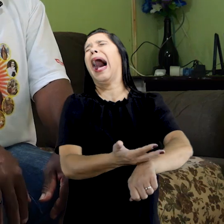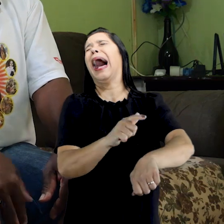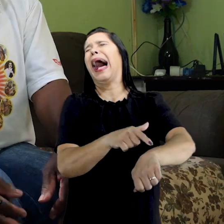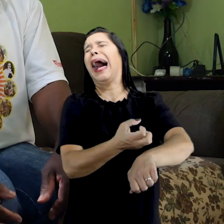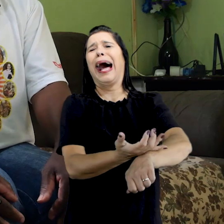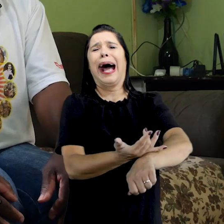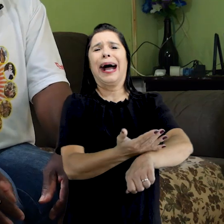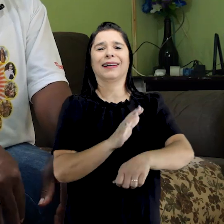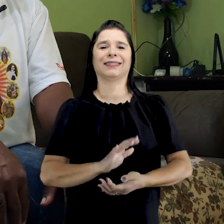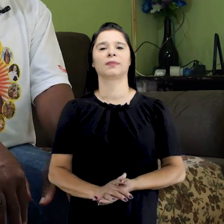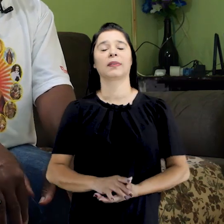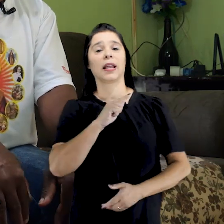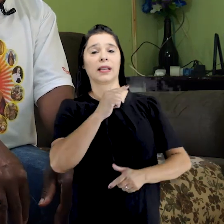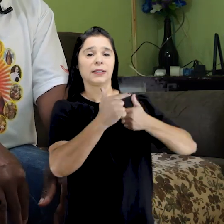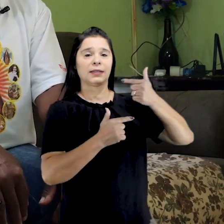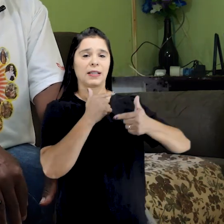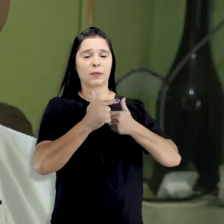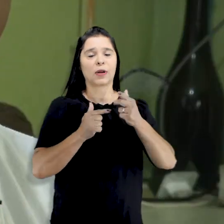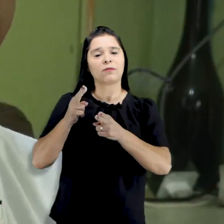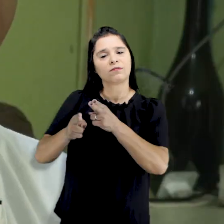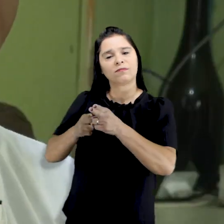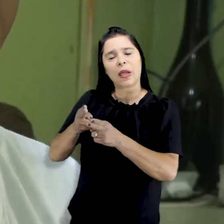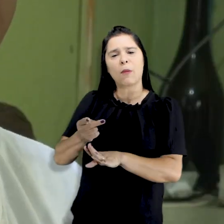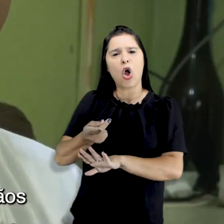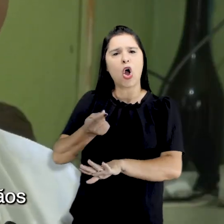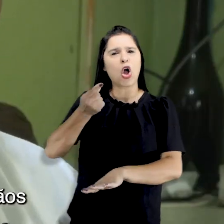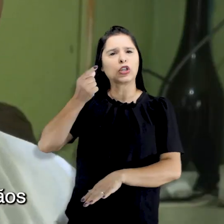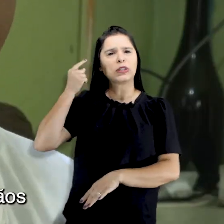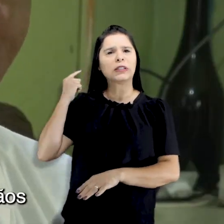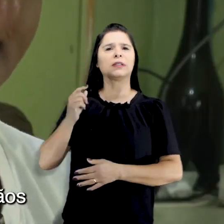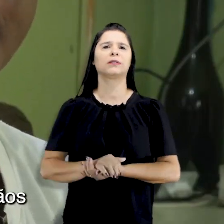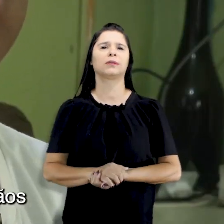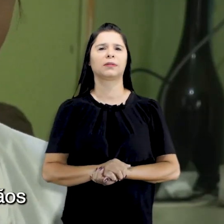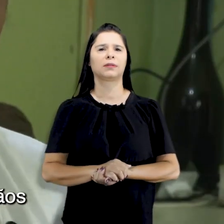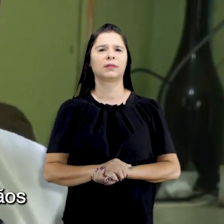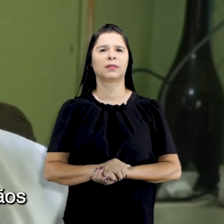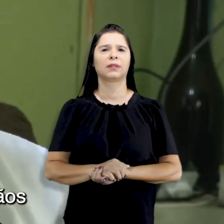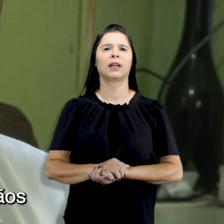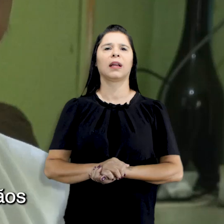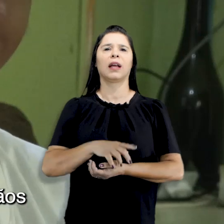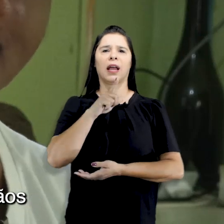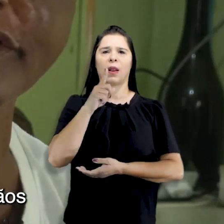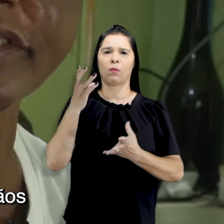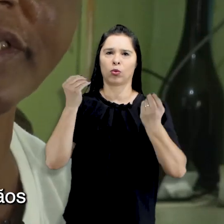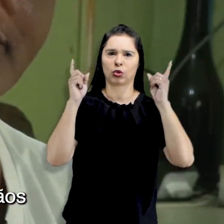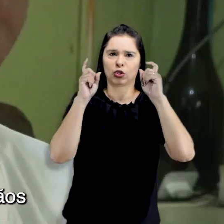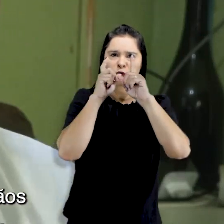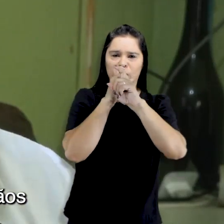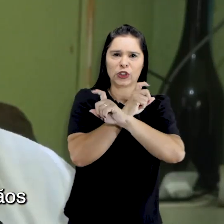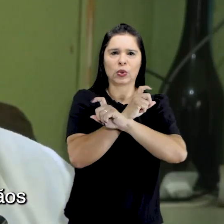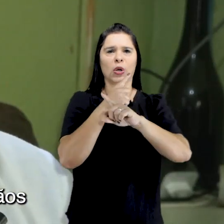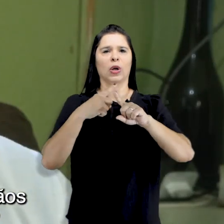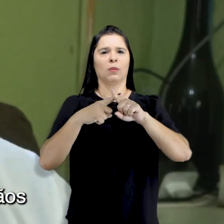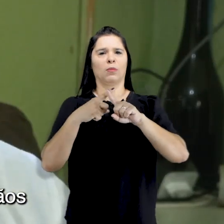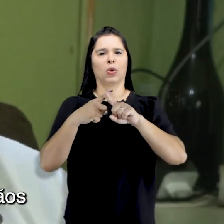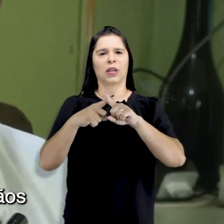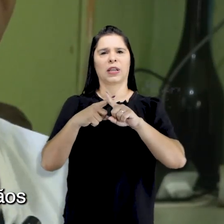Ele trabalhou na rede, tem muitos anos que ele trabalhou, assim, era muito difícil, porque nós